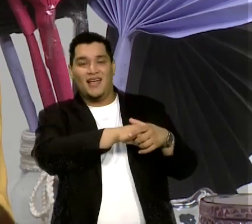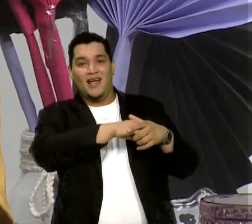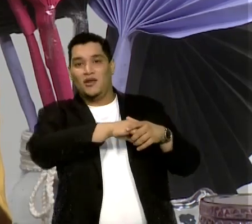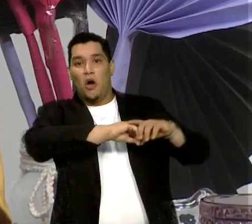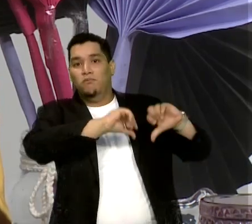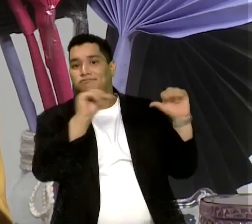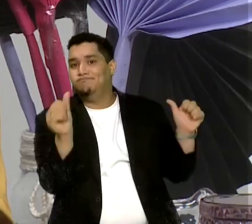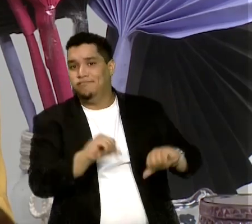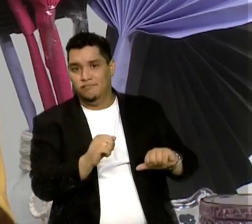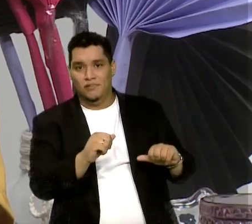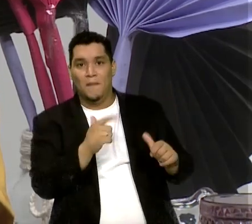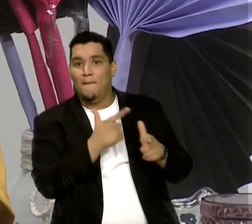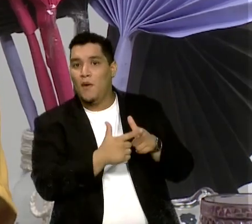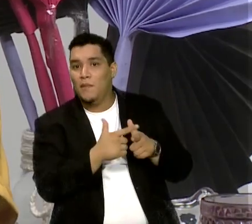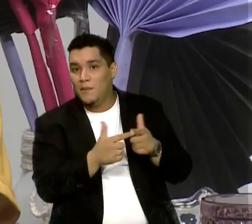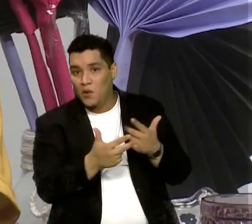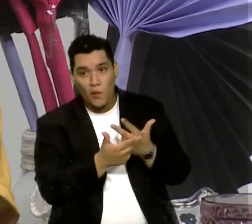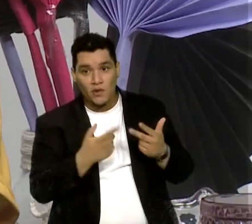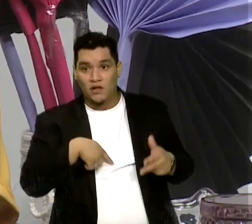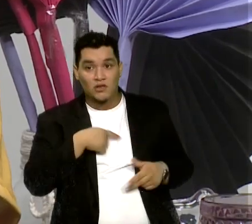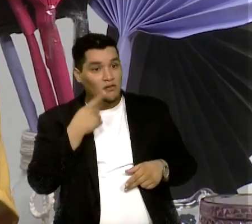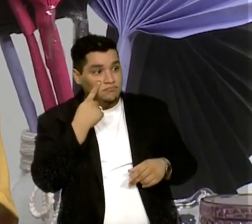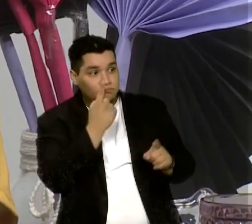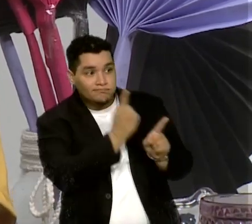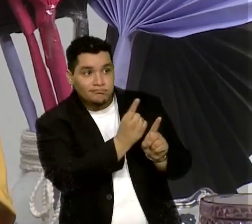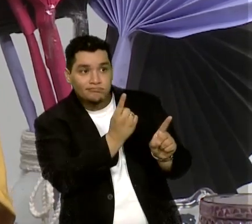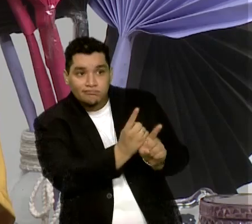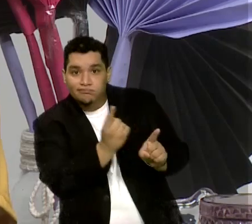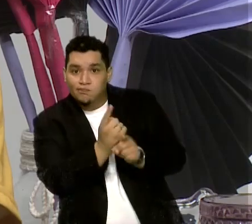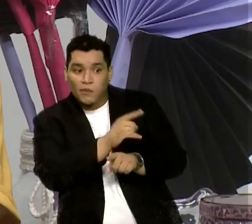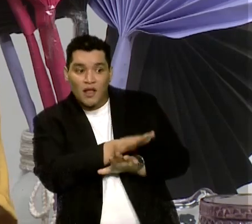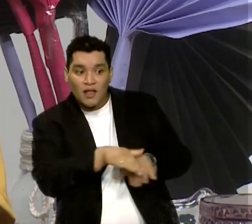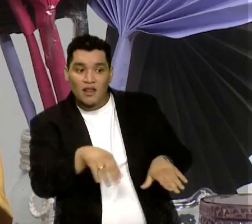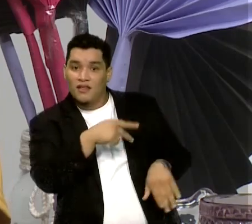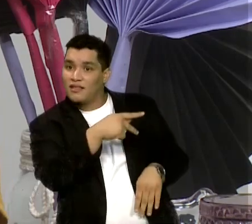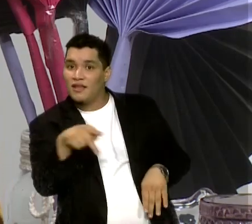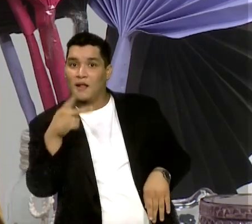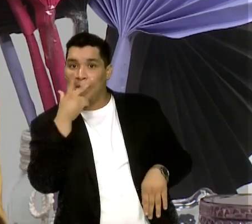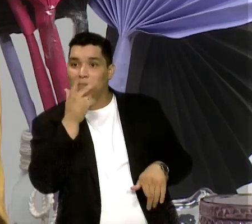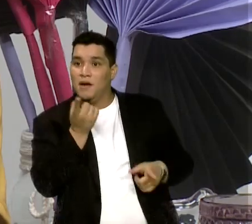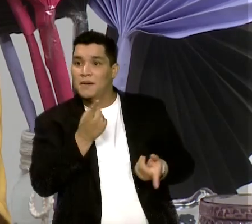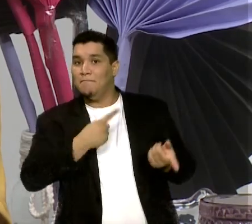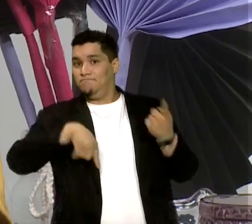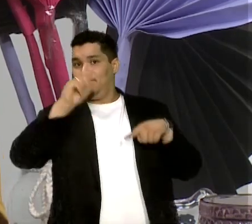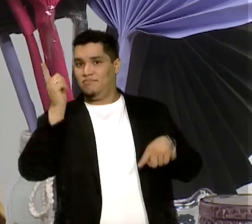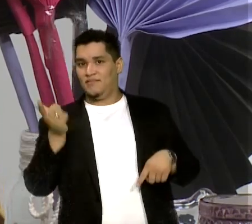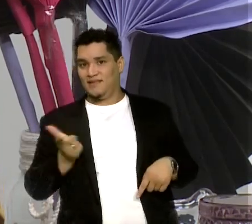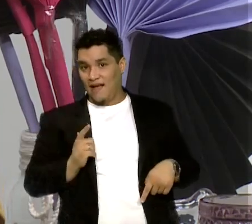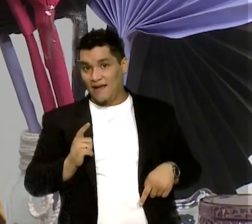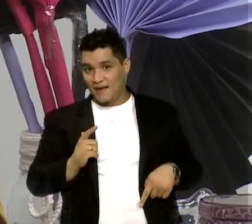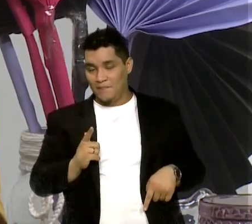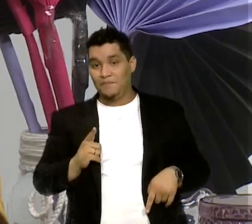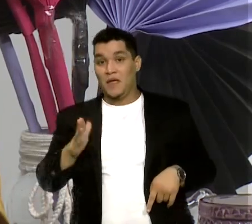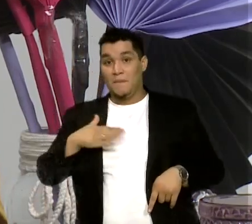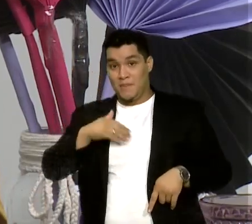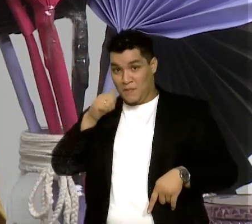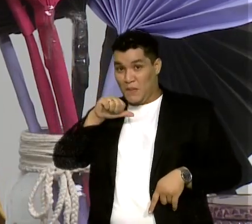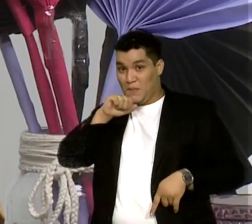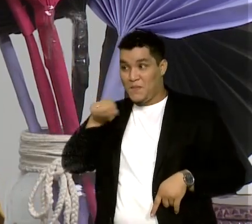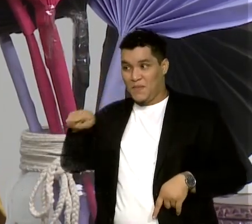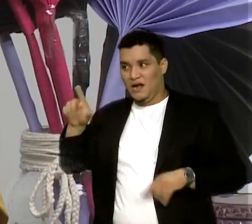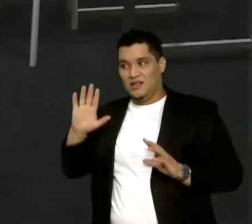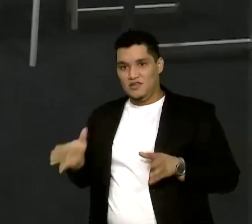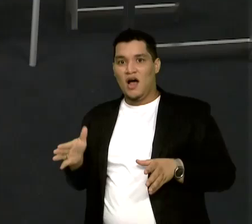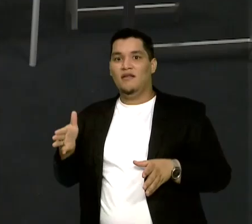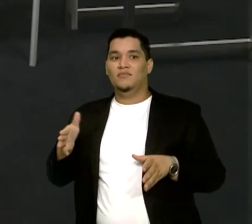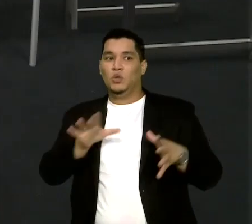percebendo o desenvolvimento da criança. Porque as nossas professoras, a minha mãe mesmo já ministrou palestras com as professoras para a gente perceber a